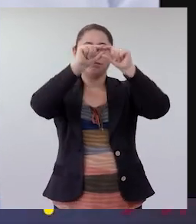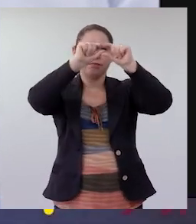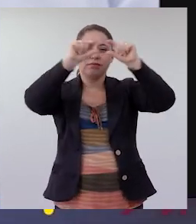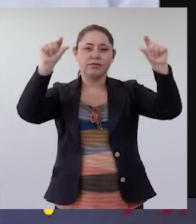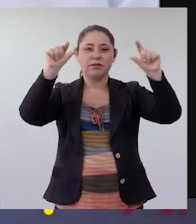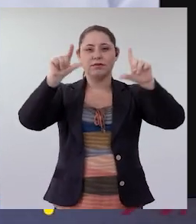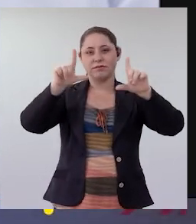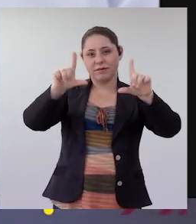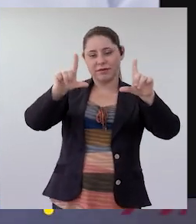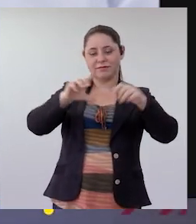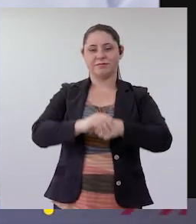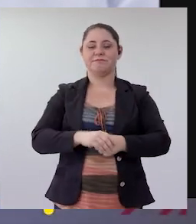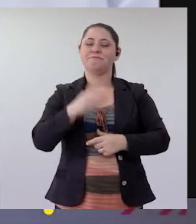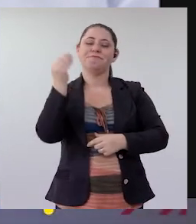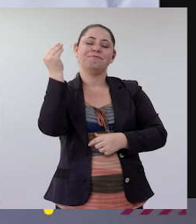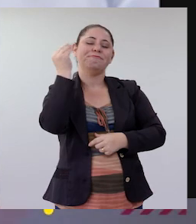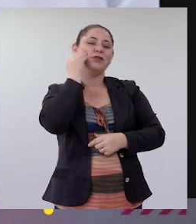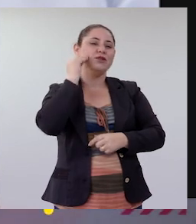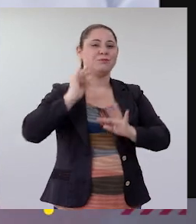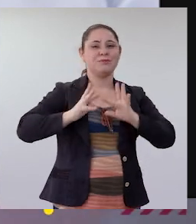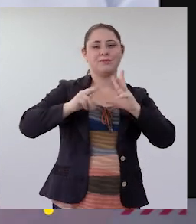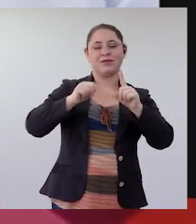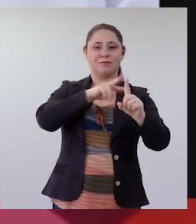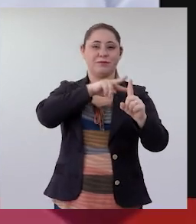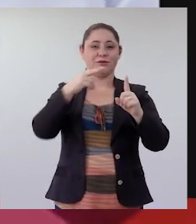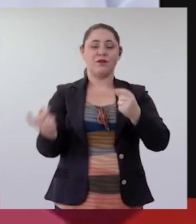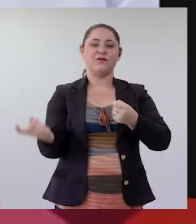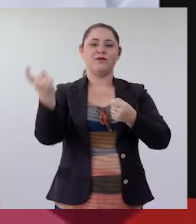o nosso link na tela. Um beijo para todo